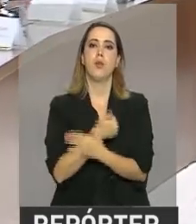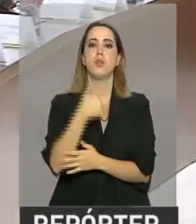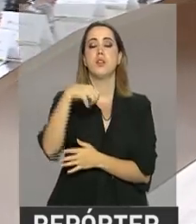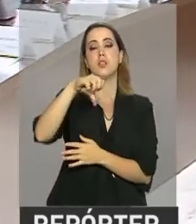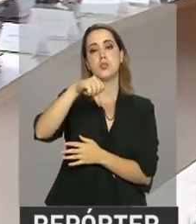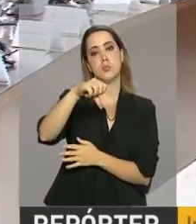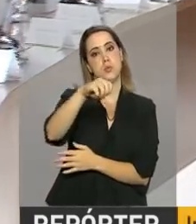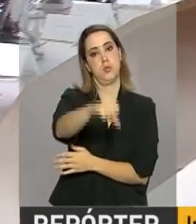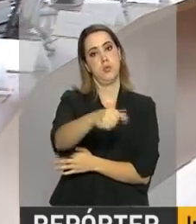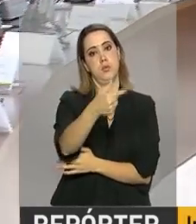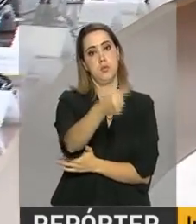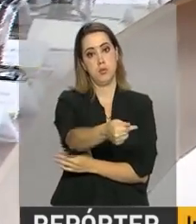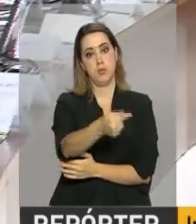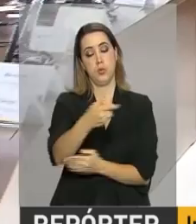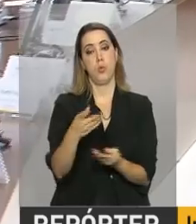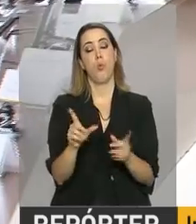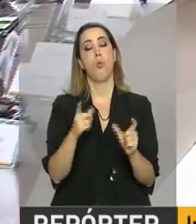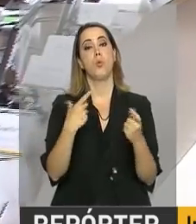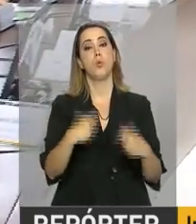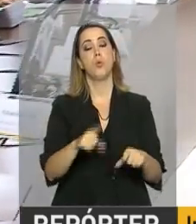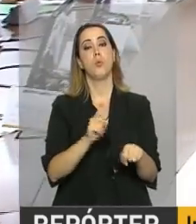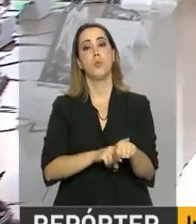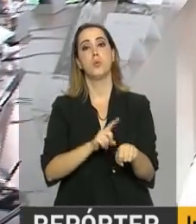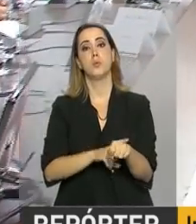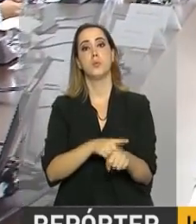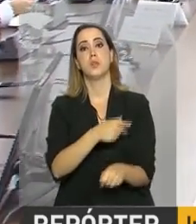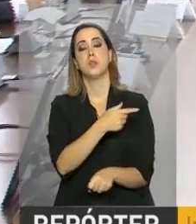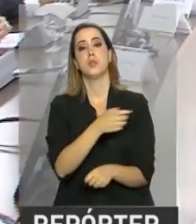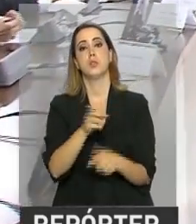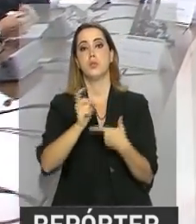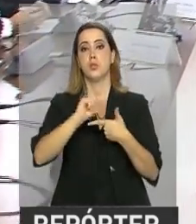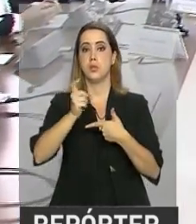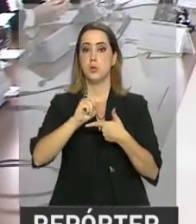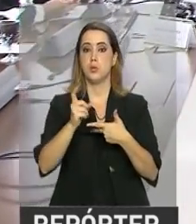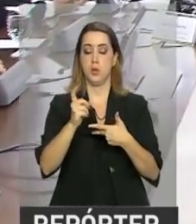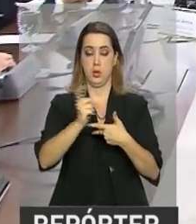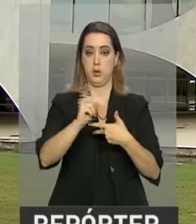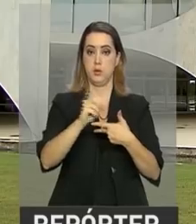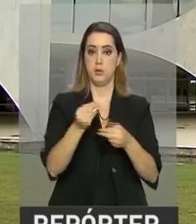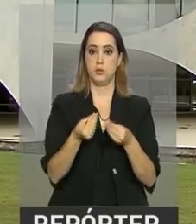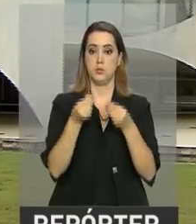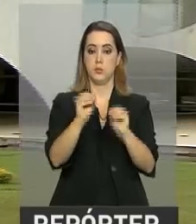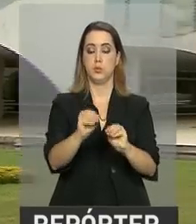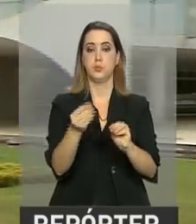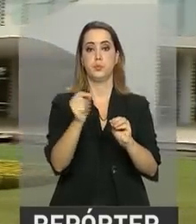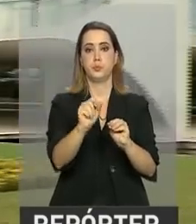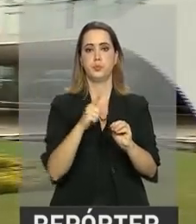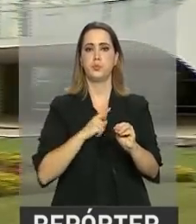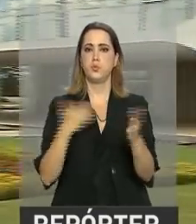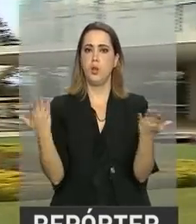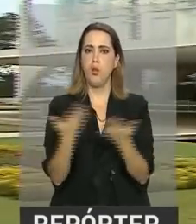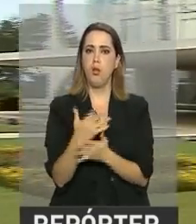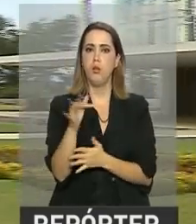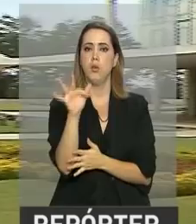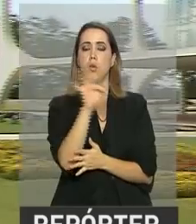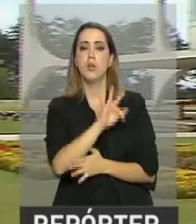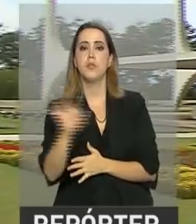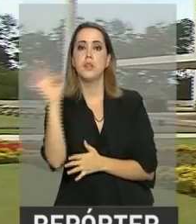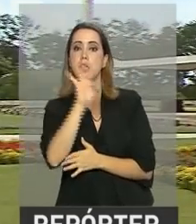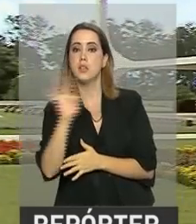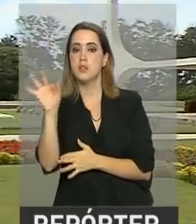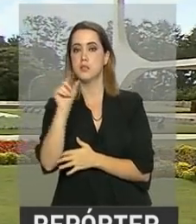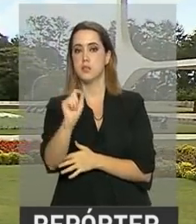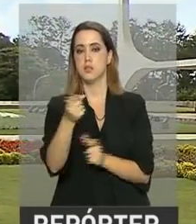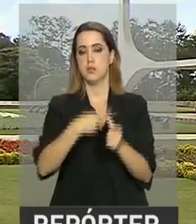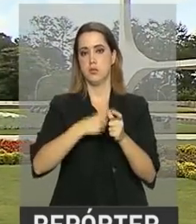quando o executivo incorporou as dívidas estaduais e passou a ser credor. Com a chamada federalização da dívida, os